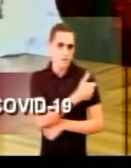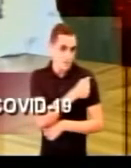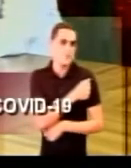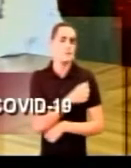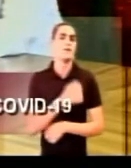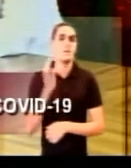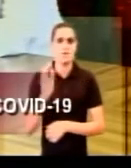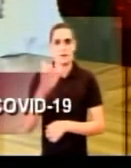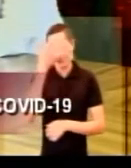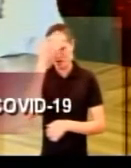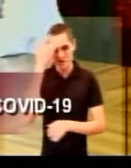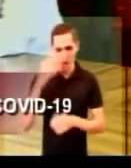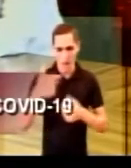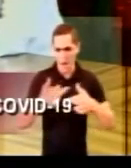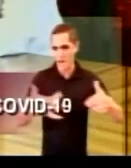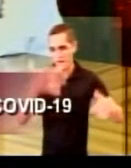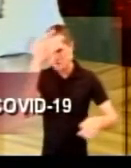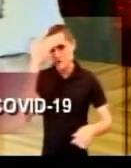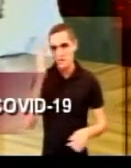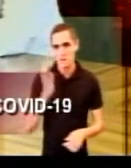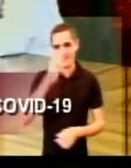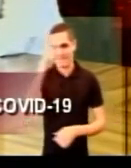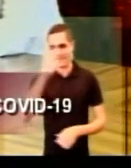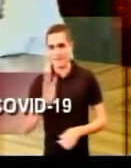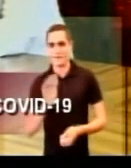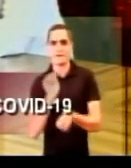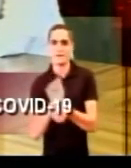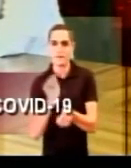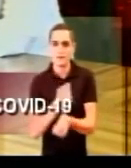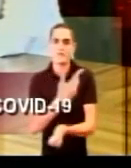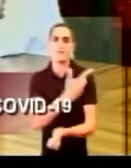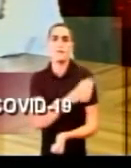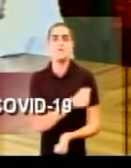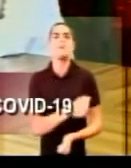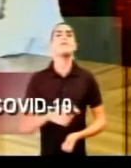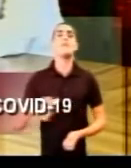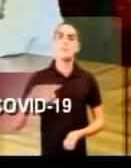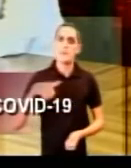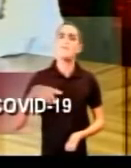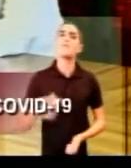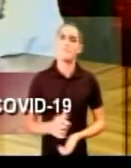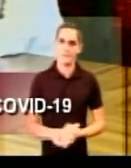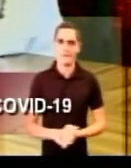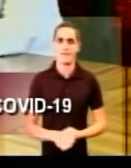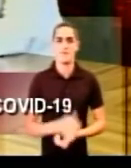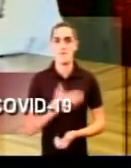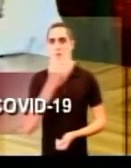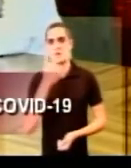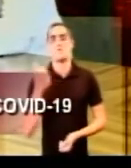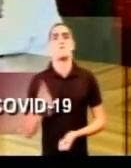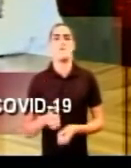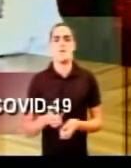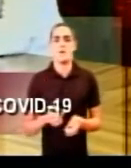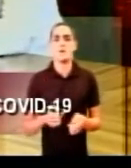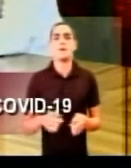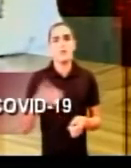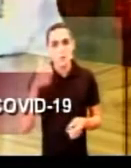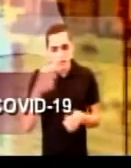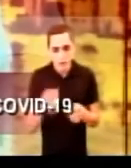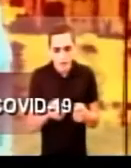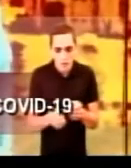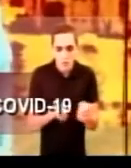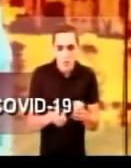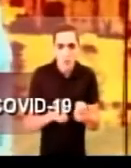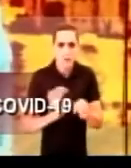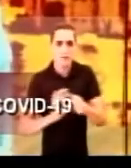de milhões de brasileiros, para que a gente possa realmente ter um impacto no controle da Covid-19.